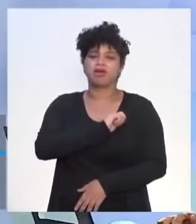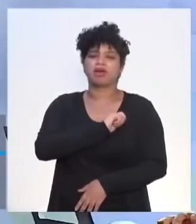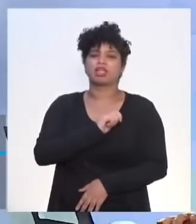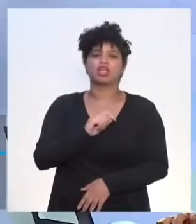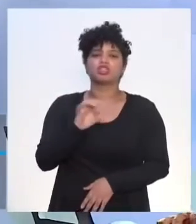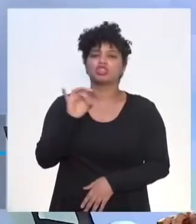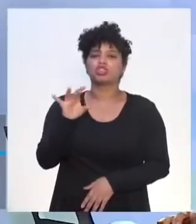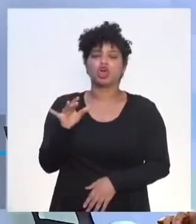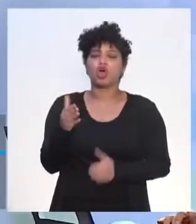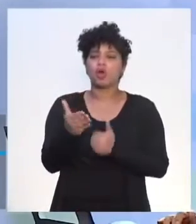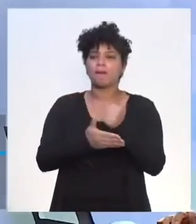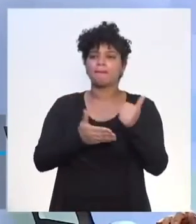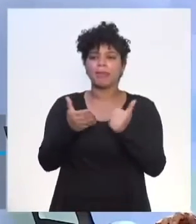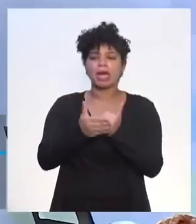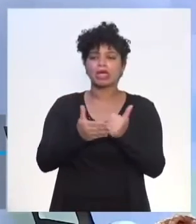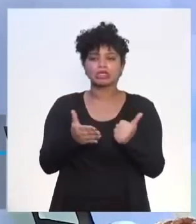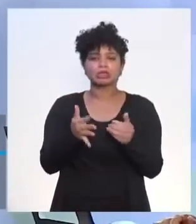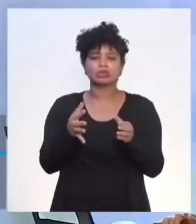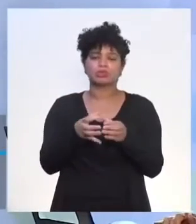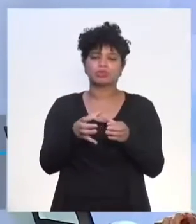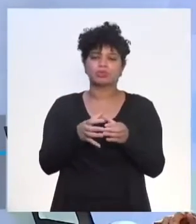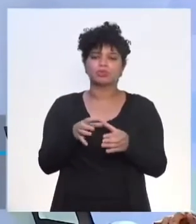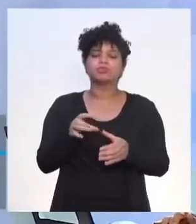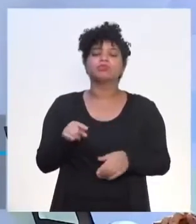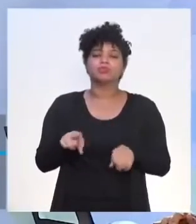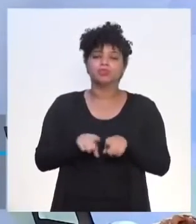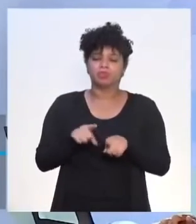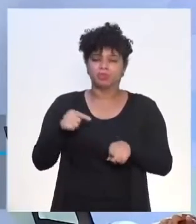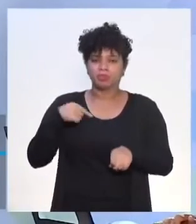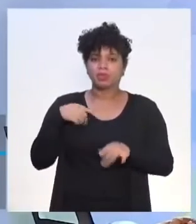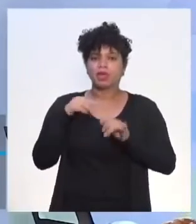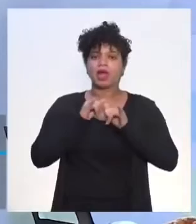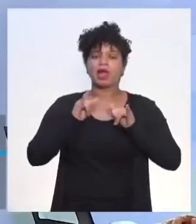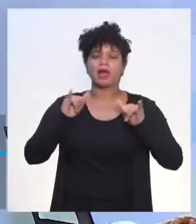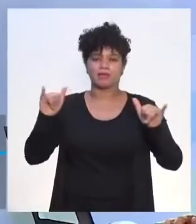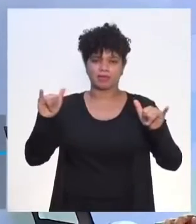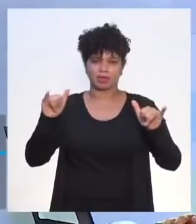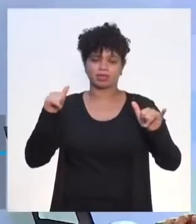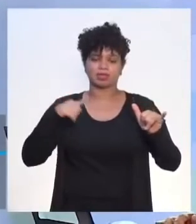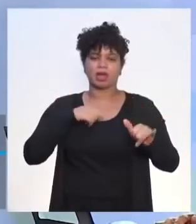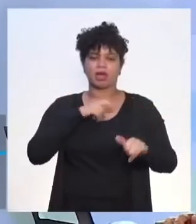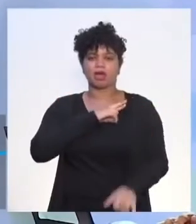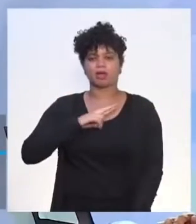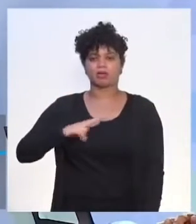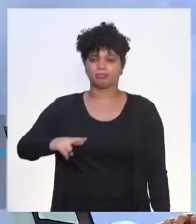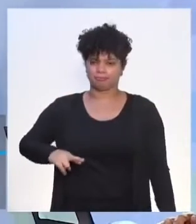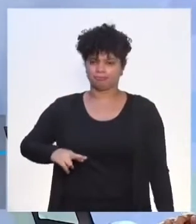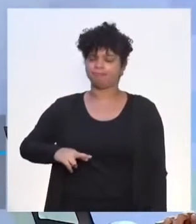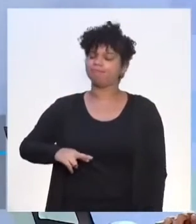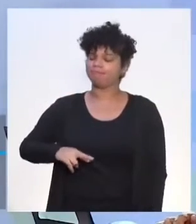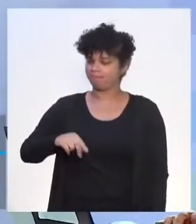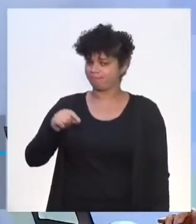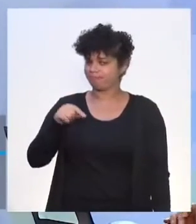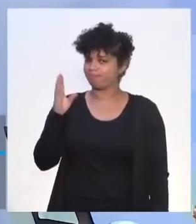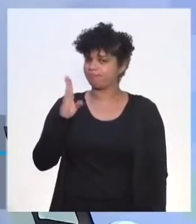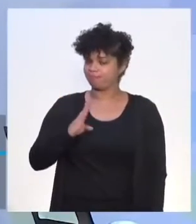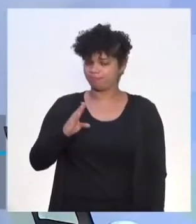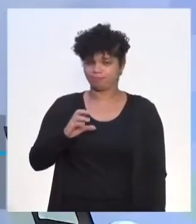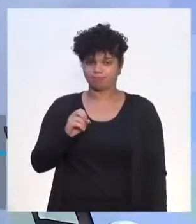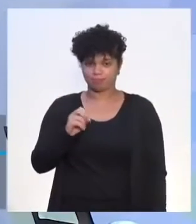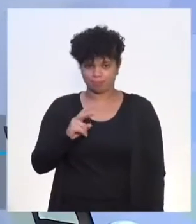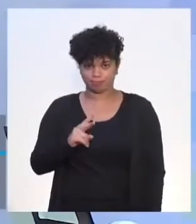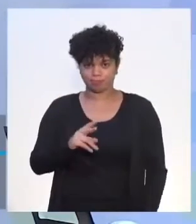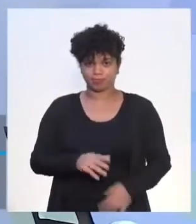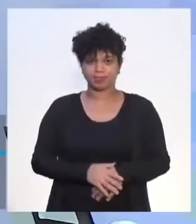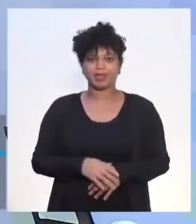cima, pelas elites, né? Tanto a independência do Brasil como a proclamação da República. Legal? Então vejam